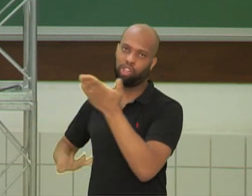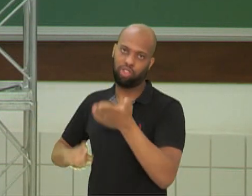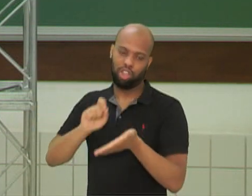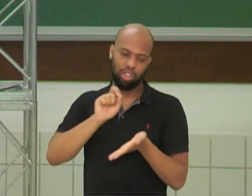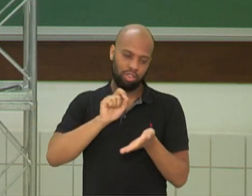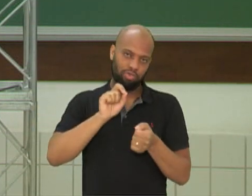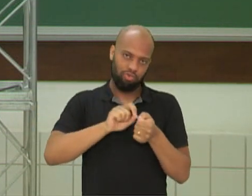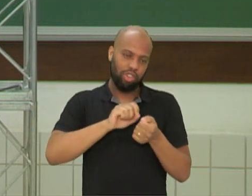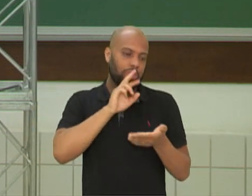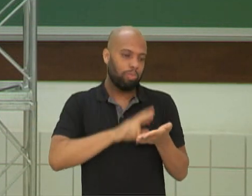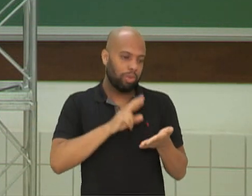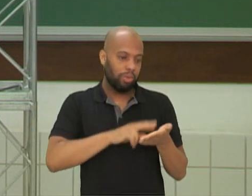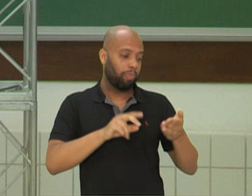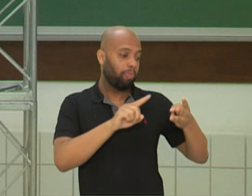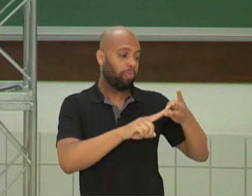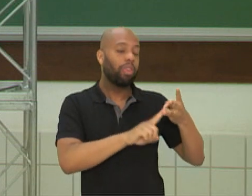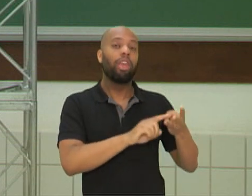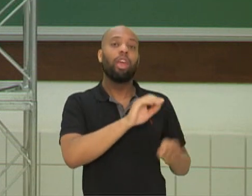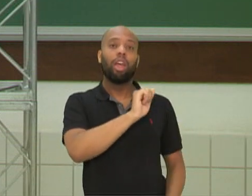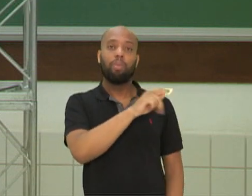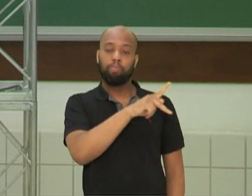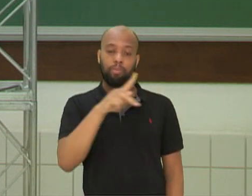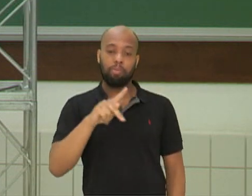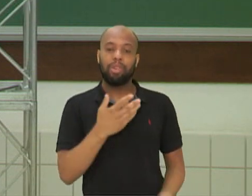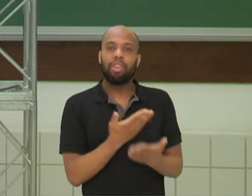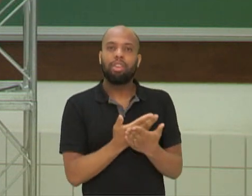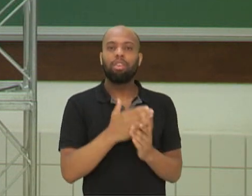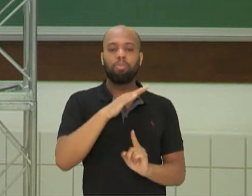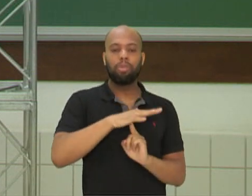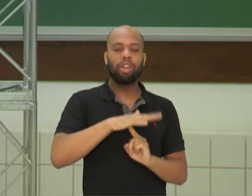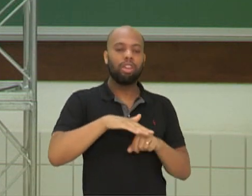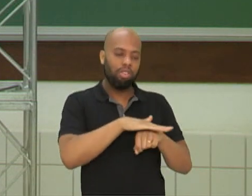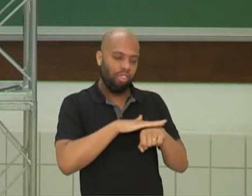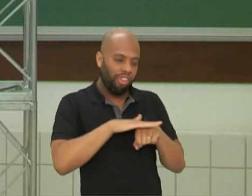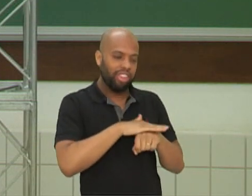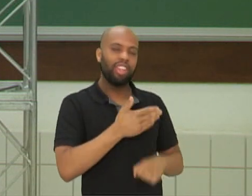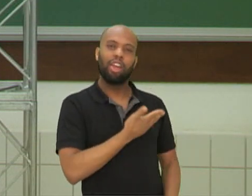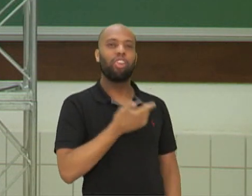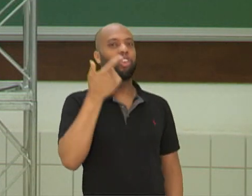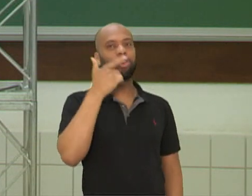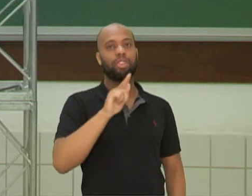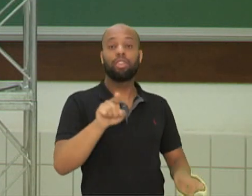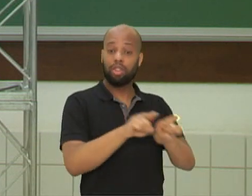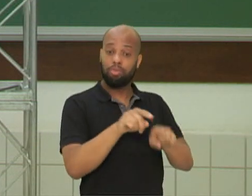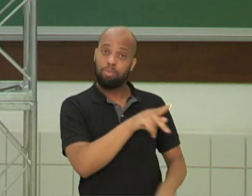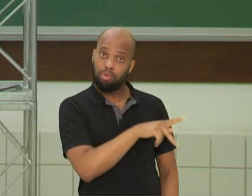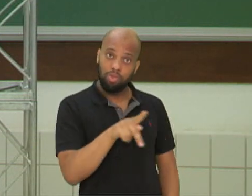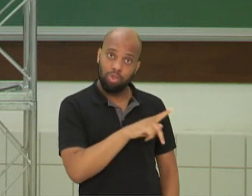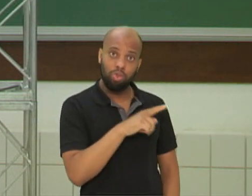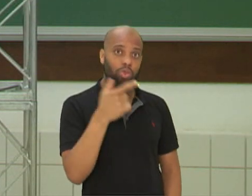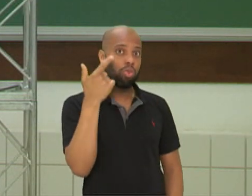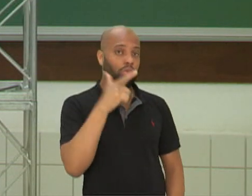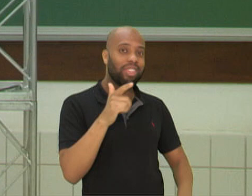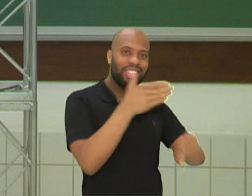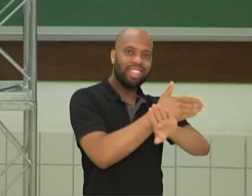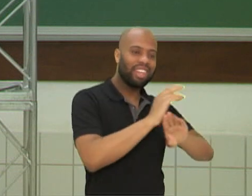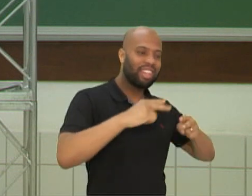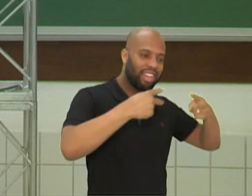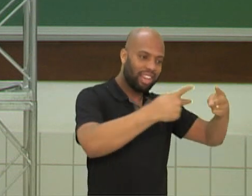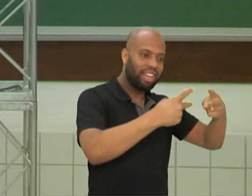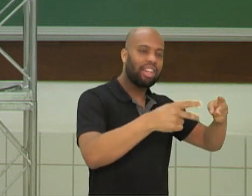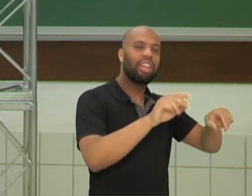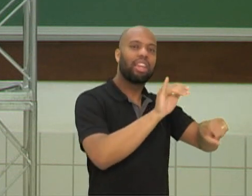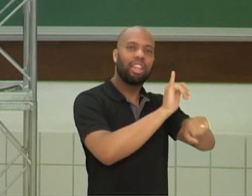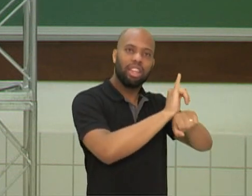no aplicativo Aula Paraná, você consegue conversar com seus colegas, com os professores, tem acesso ao link, às aulas